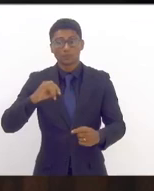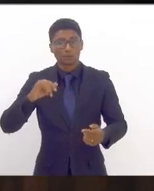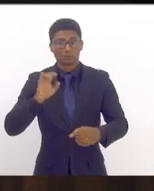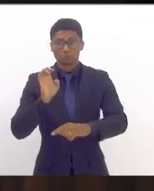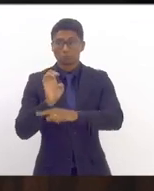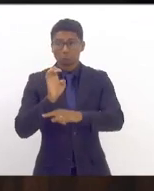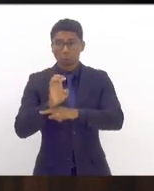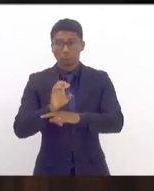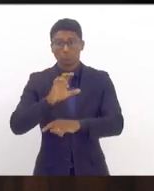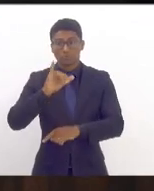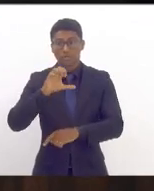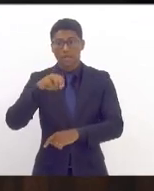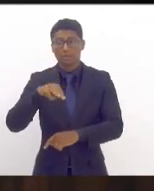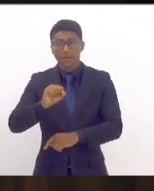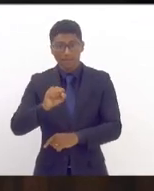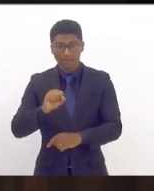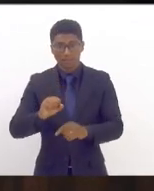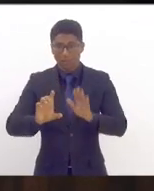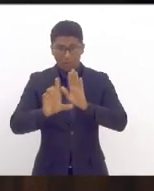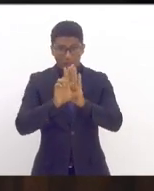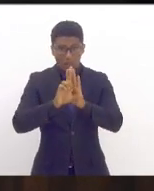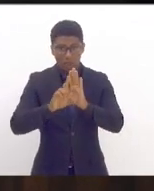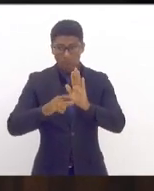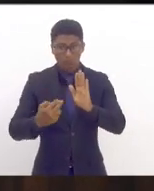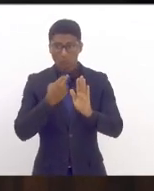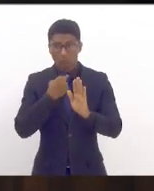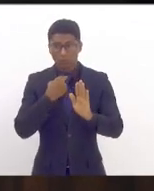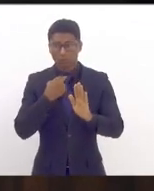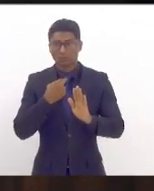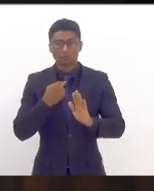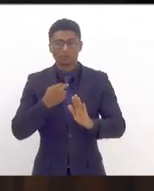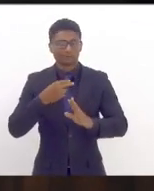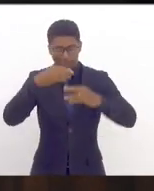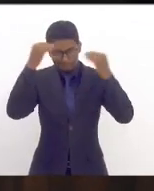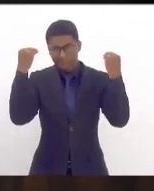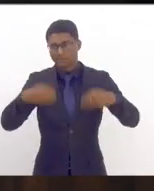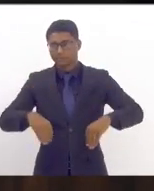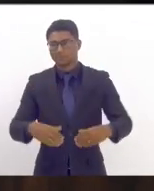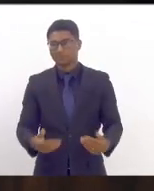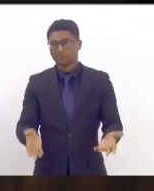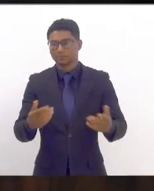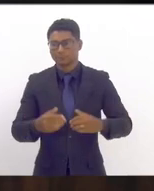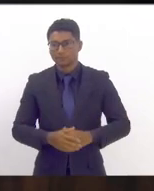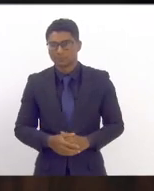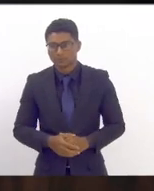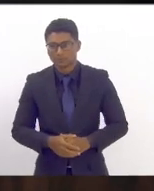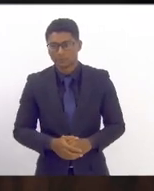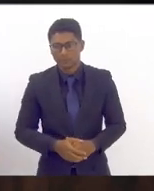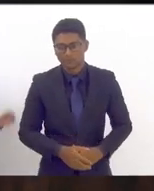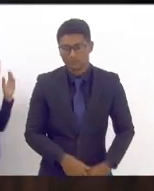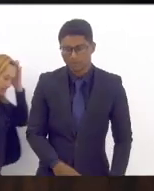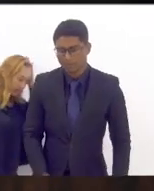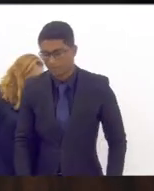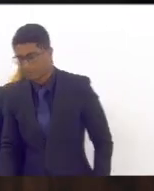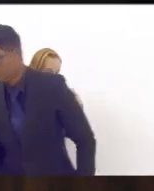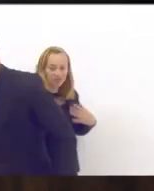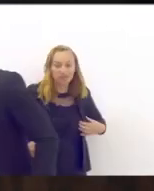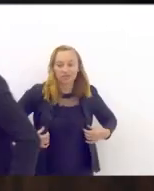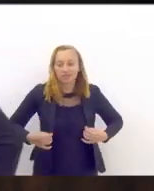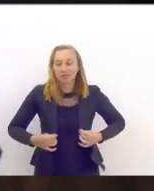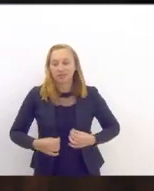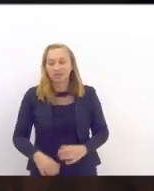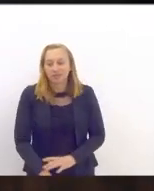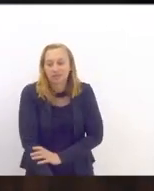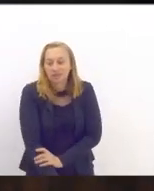sobre ICMS ele tem que fechar as portas embora porque o que estão tirando do Rio de Janeiro não é pouca coisa é um quarto